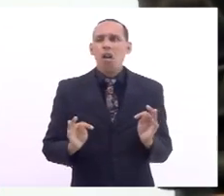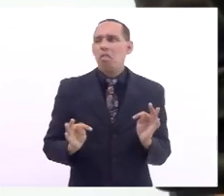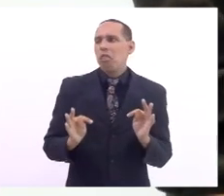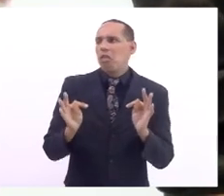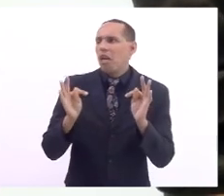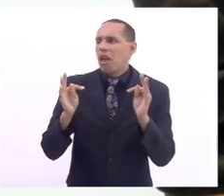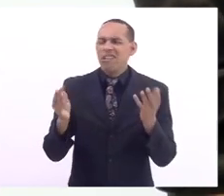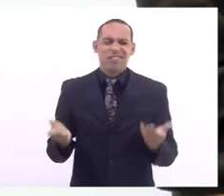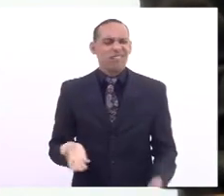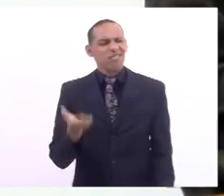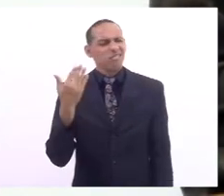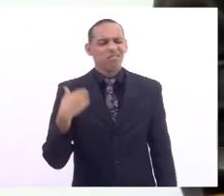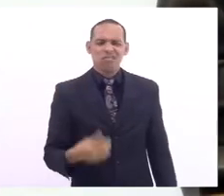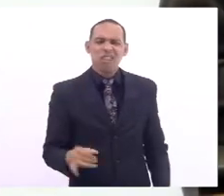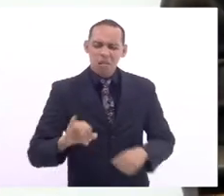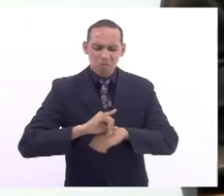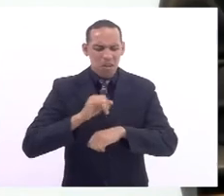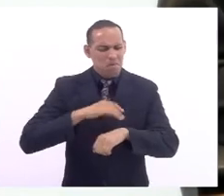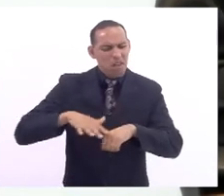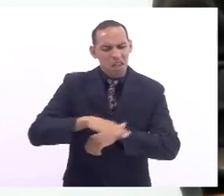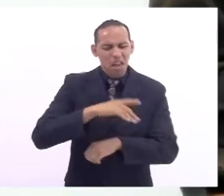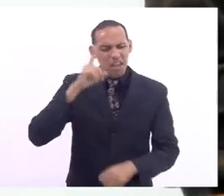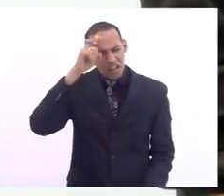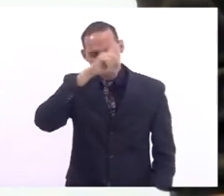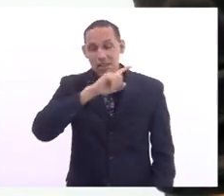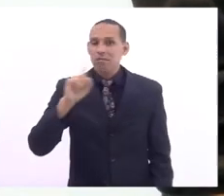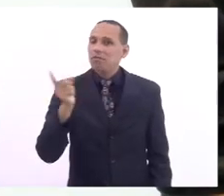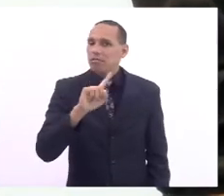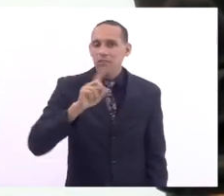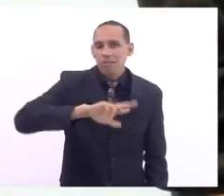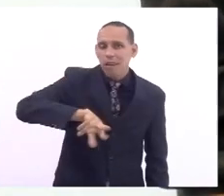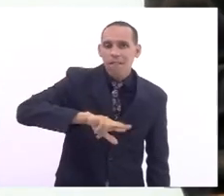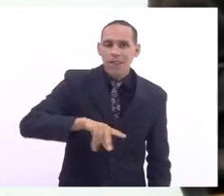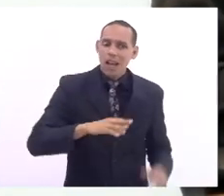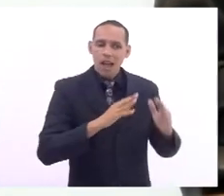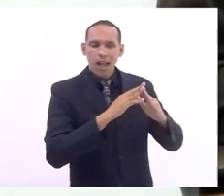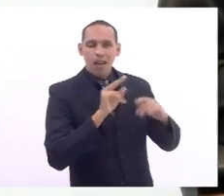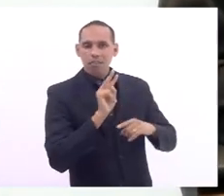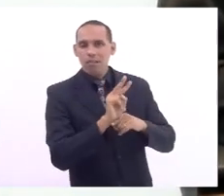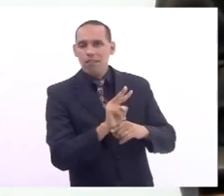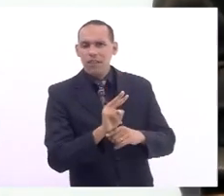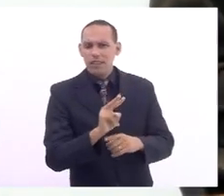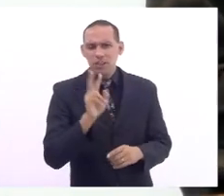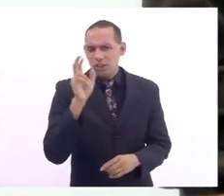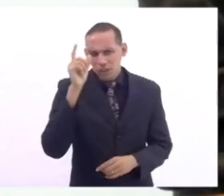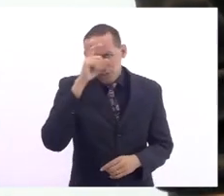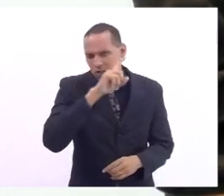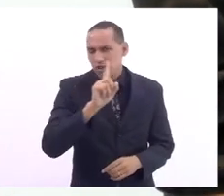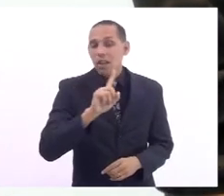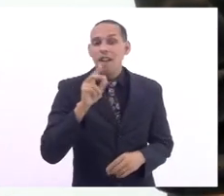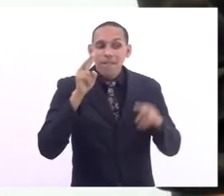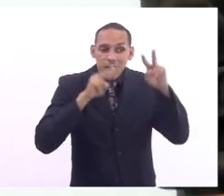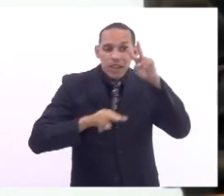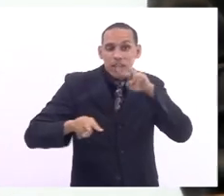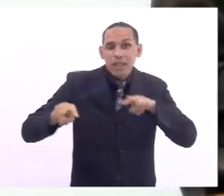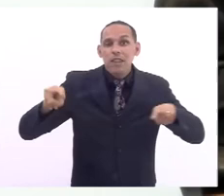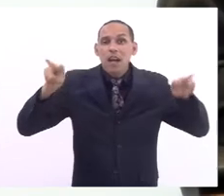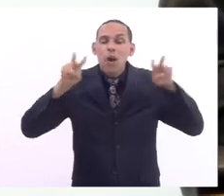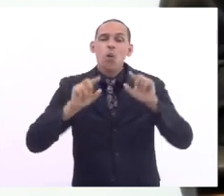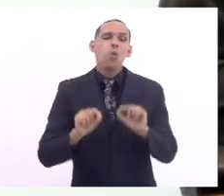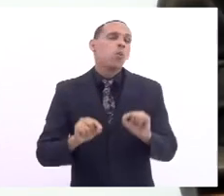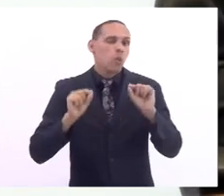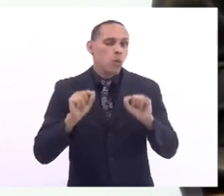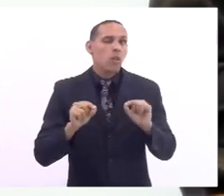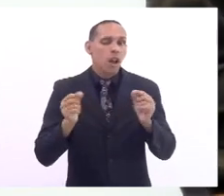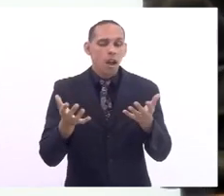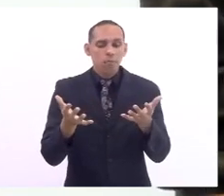fosse negócio Metropolitana é complicado não é essa dimensão que a casa não se defende a visão Metropolitana ela tem que ser